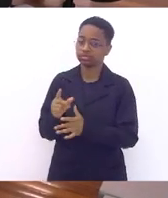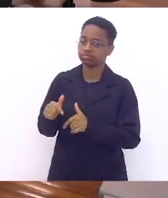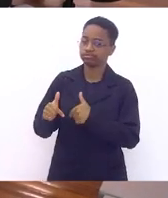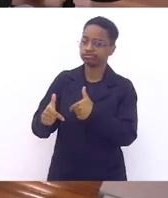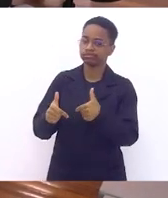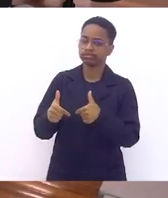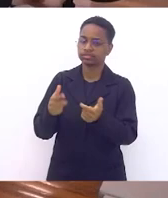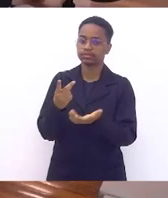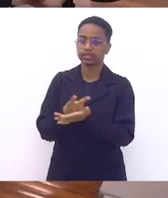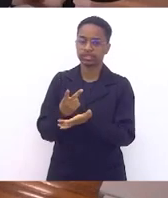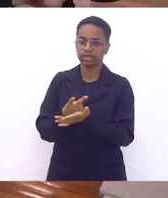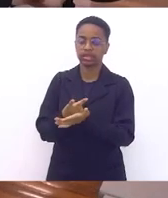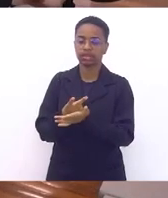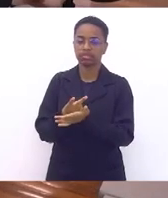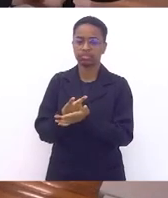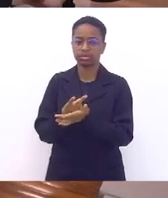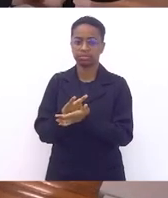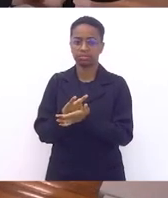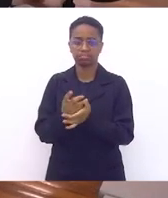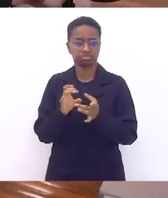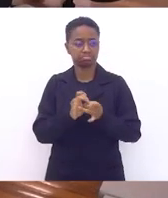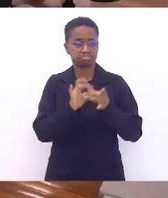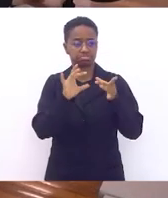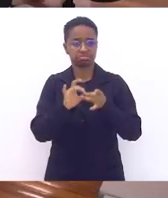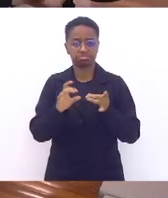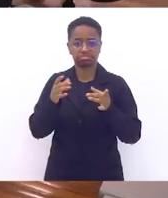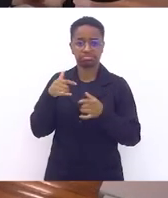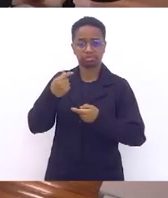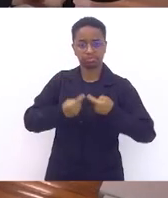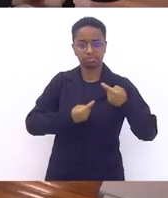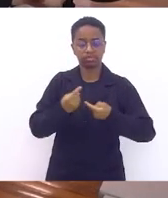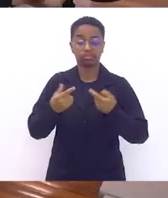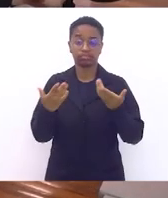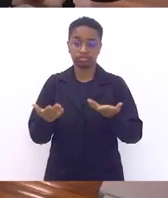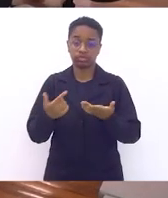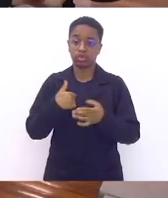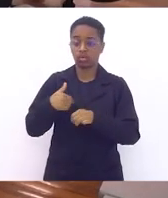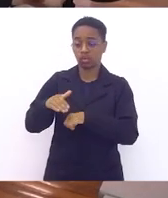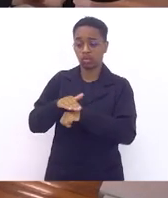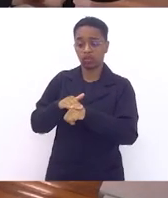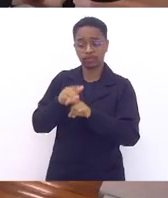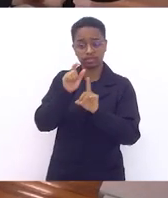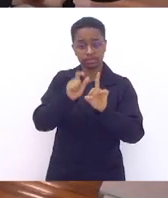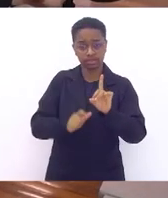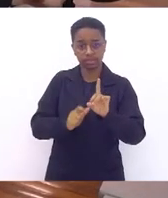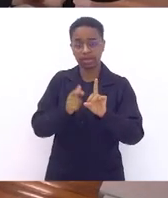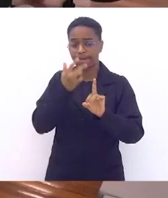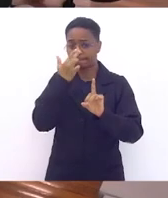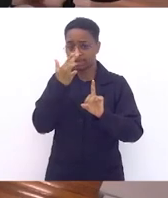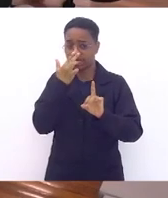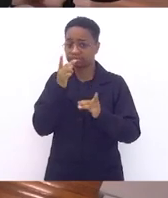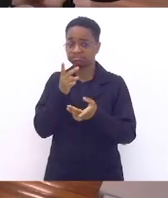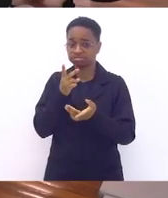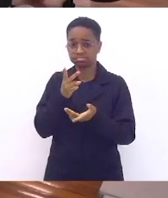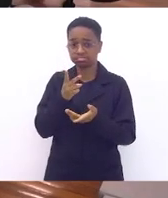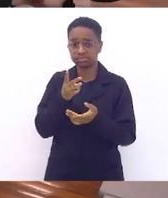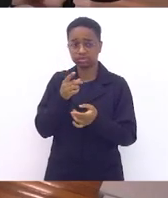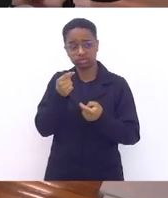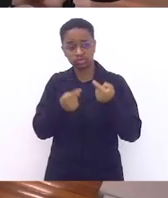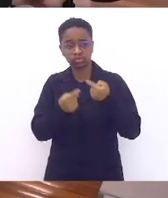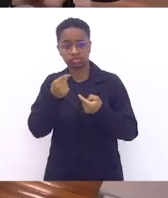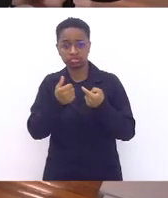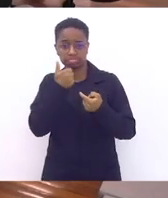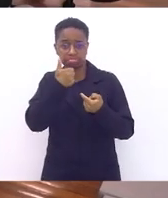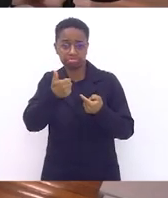de uma maneira muito republicana, a mim me passou, pelas conversas que eu tinha tido com ele, que isso tinha sido bem trabalhado